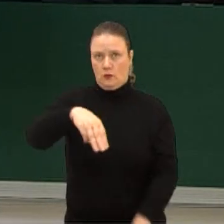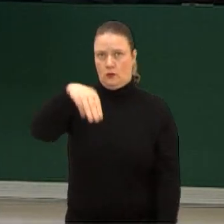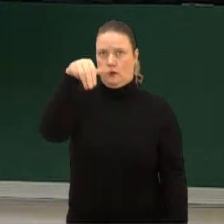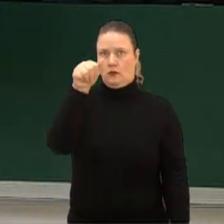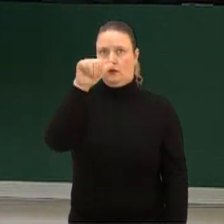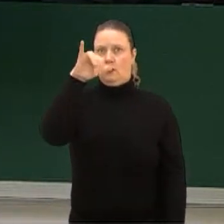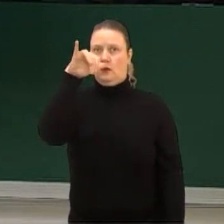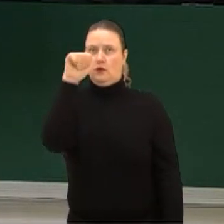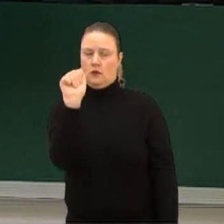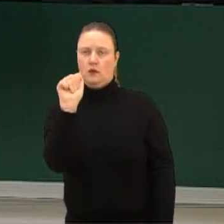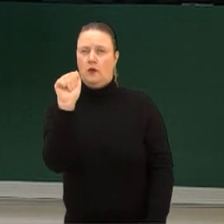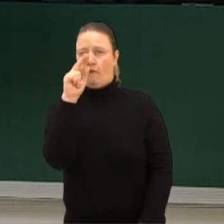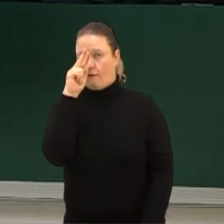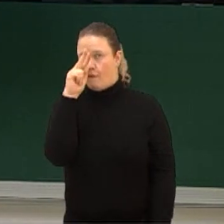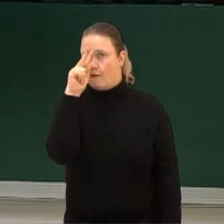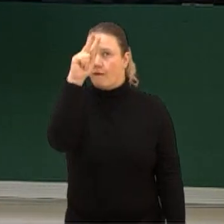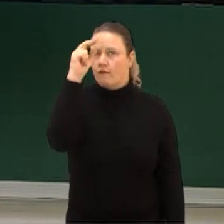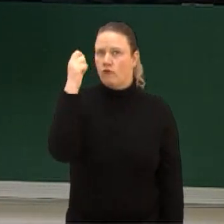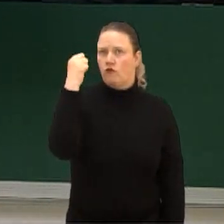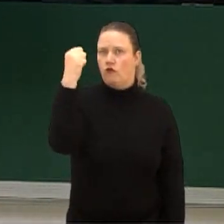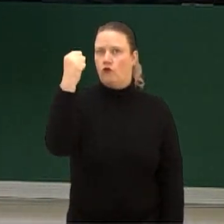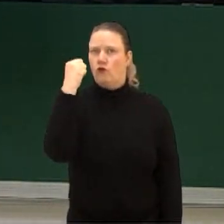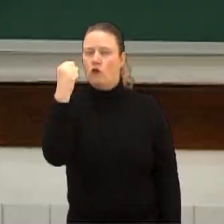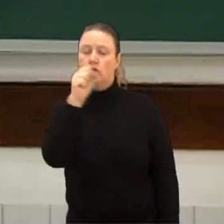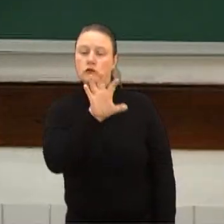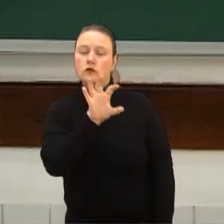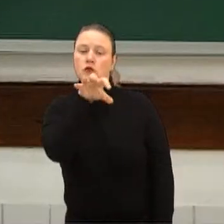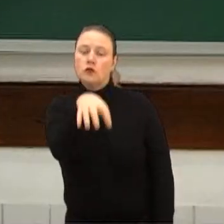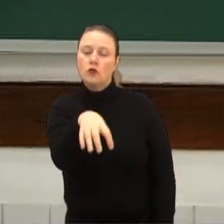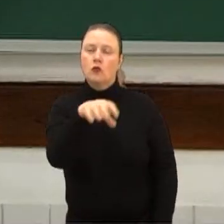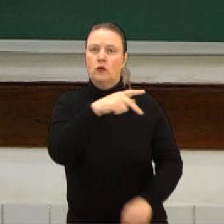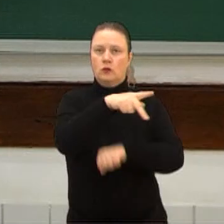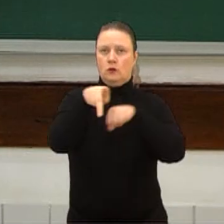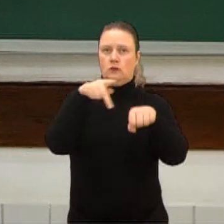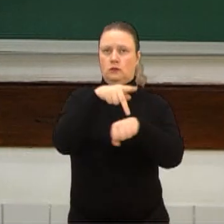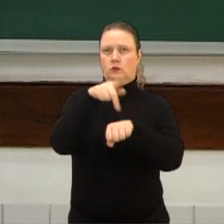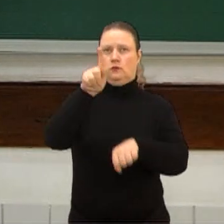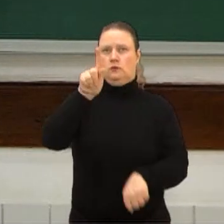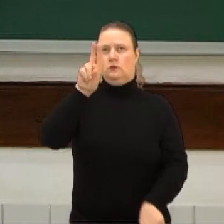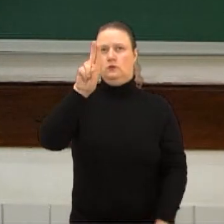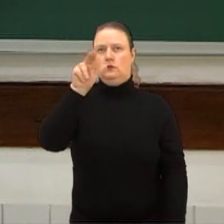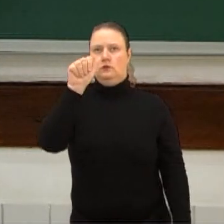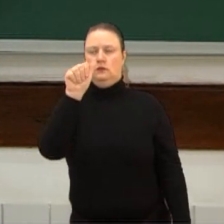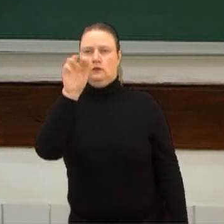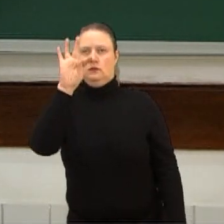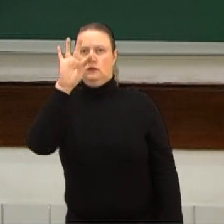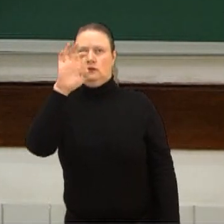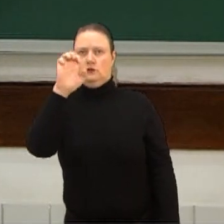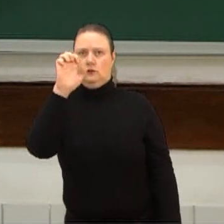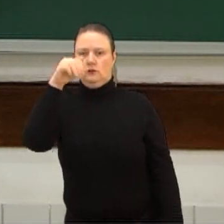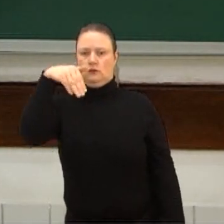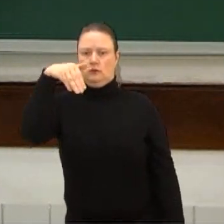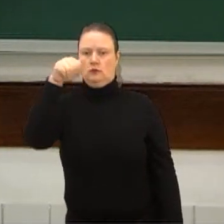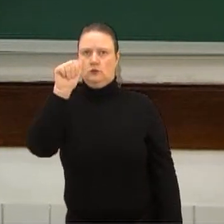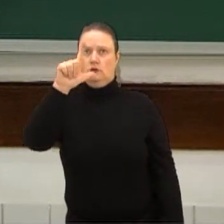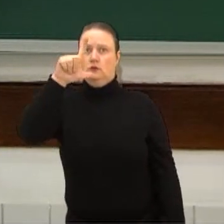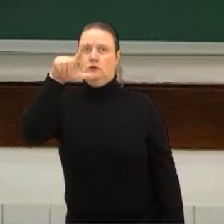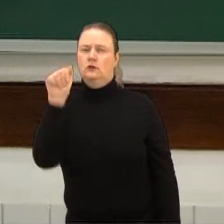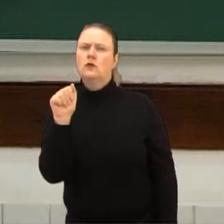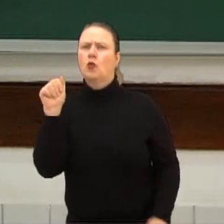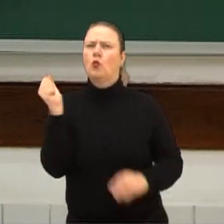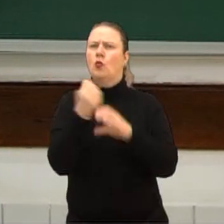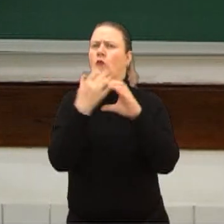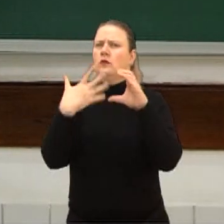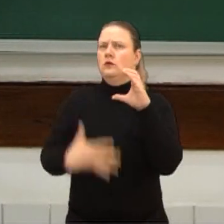toda a região. Uma das mais predominantes é na Guatemala, onde você tem um aspecto ligado à